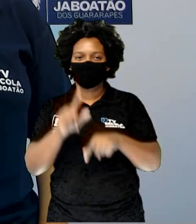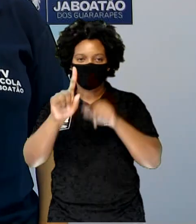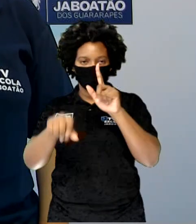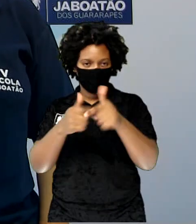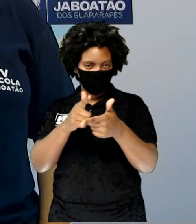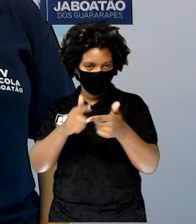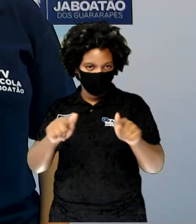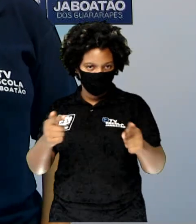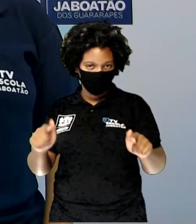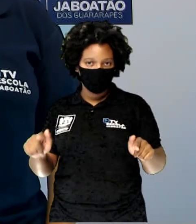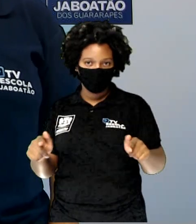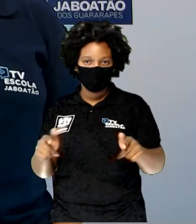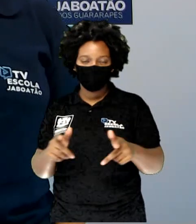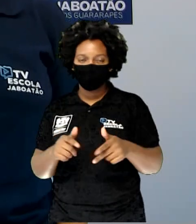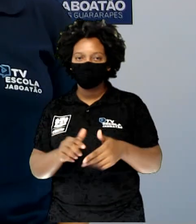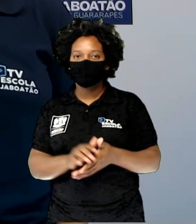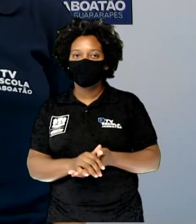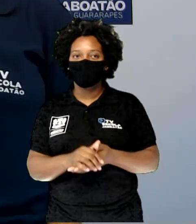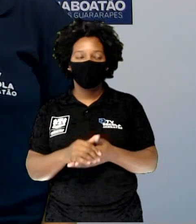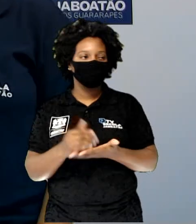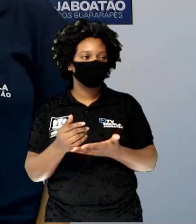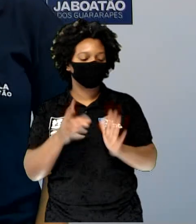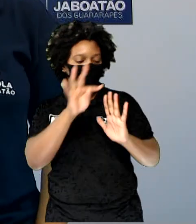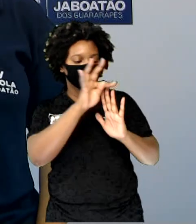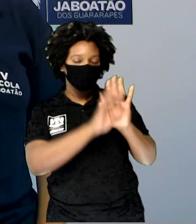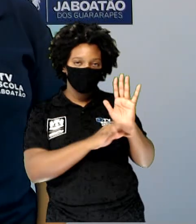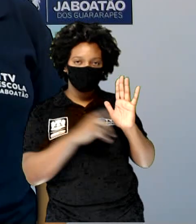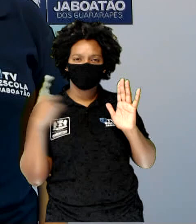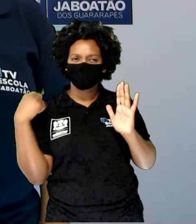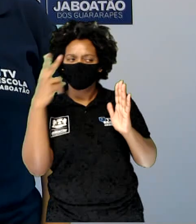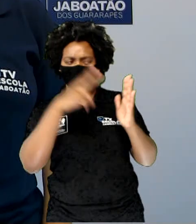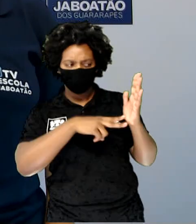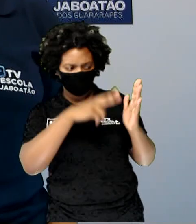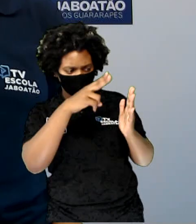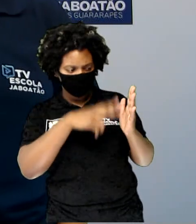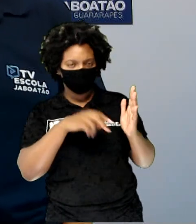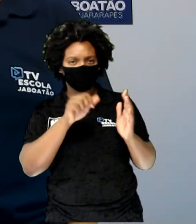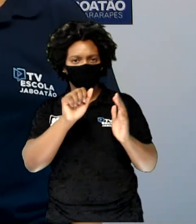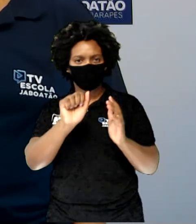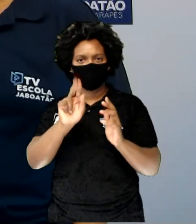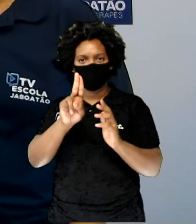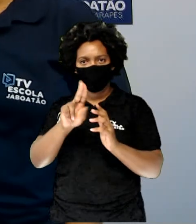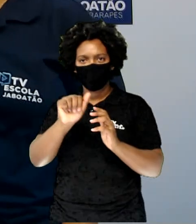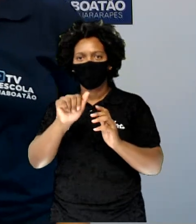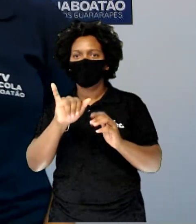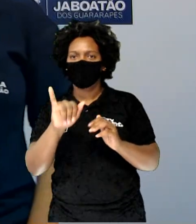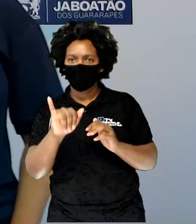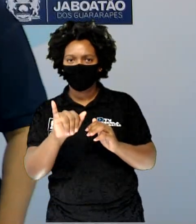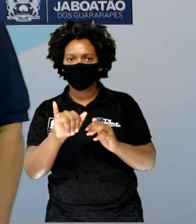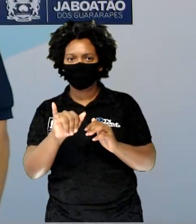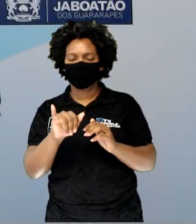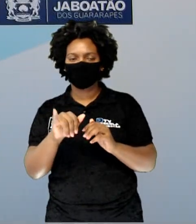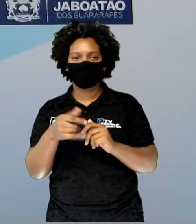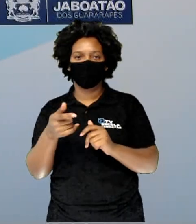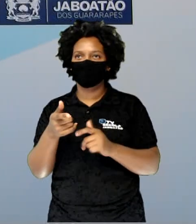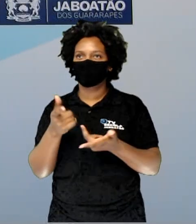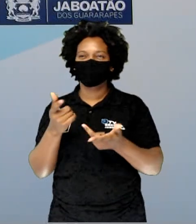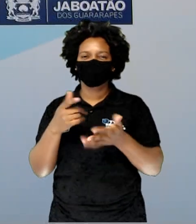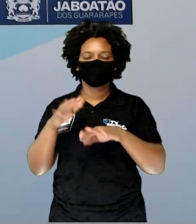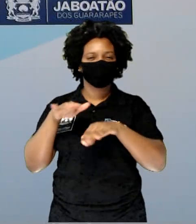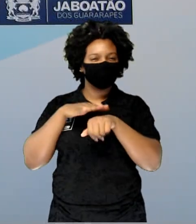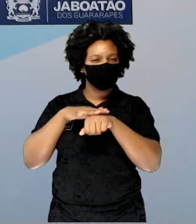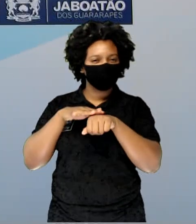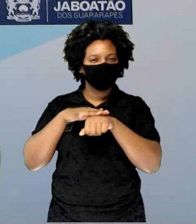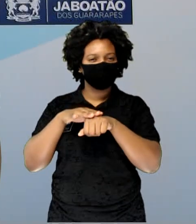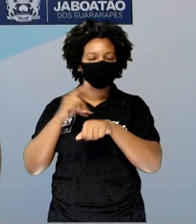uma certa variedade linguística. Também nos textos que nós lemos, houve aquela marca de uai, né, que é bastante falada em Minas Gerais. É uma marca